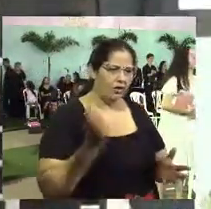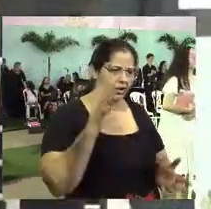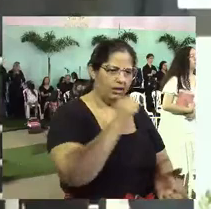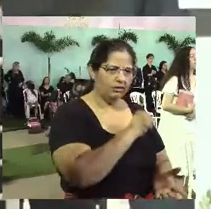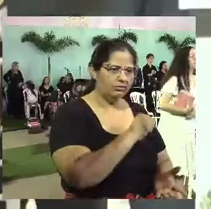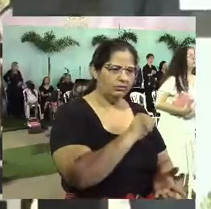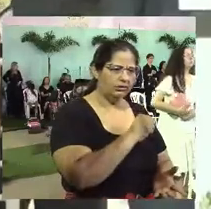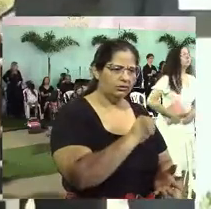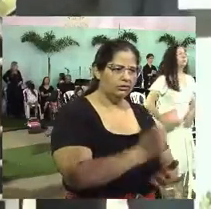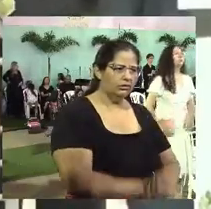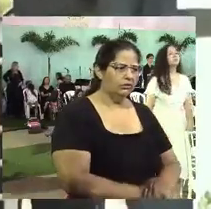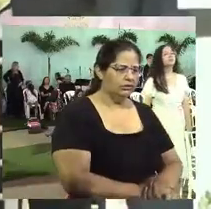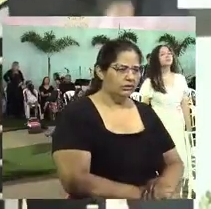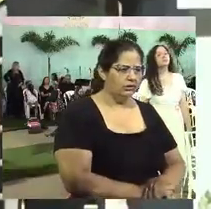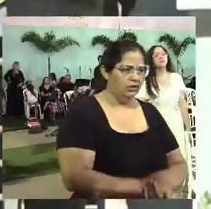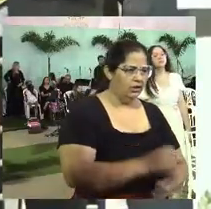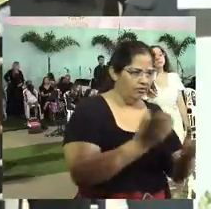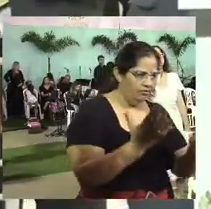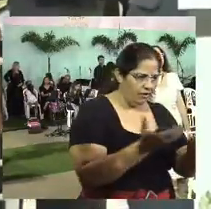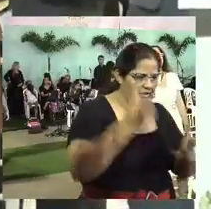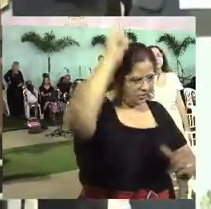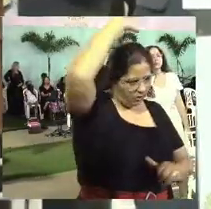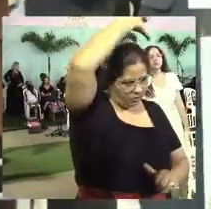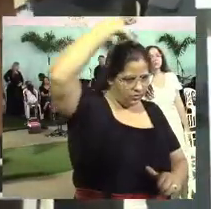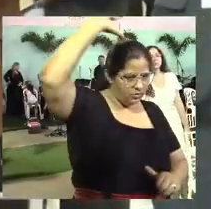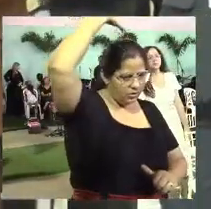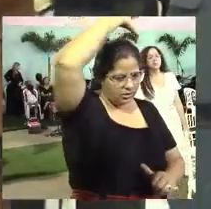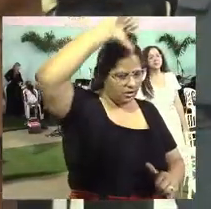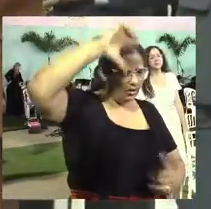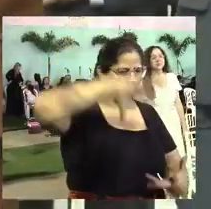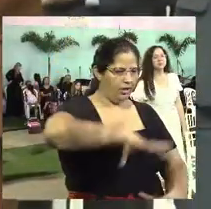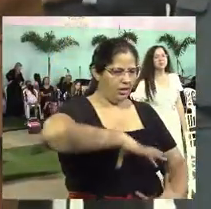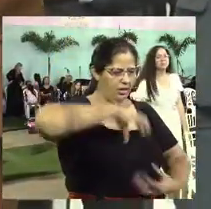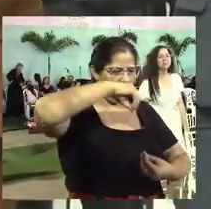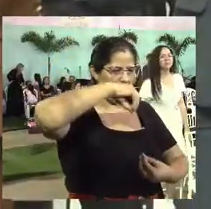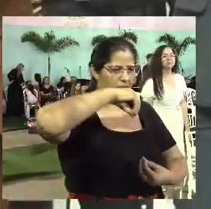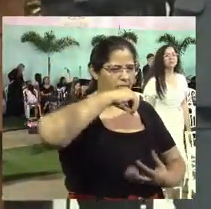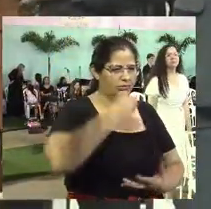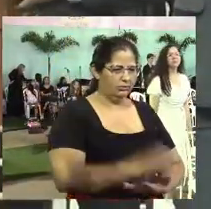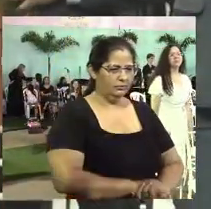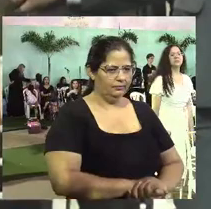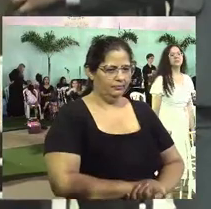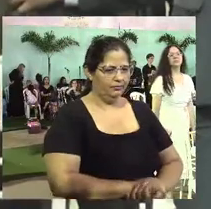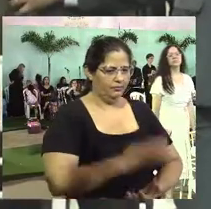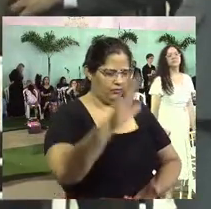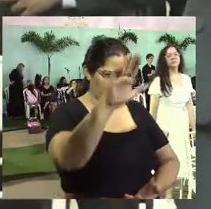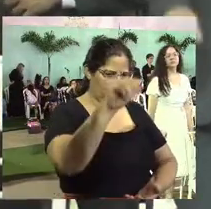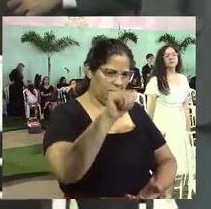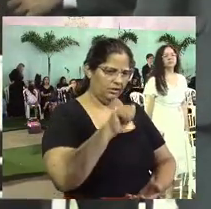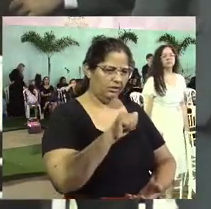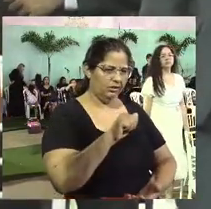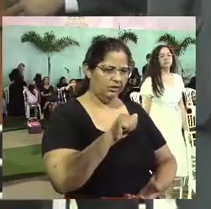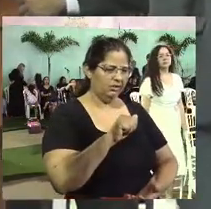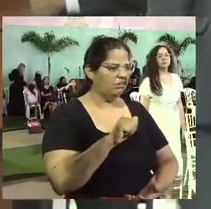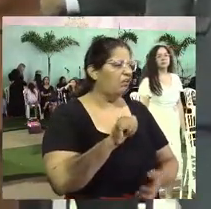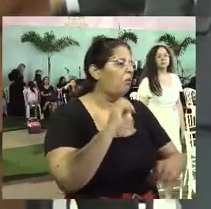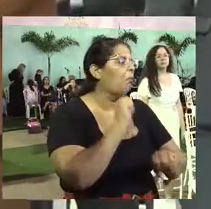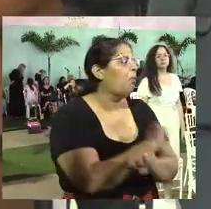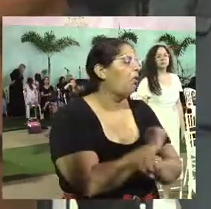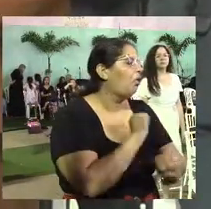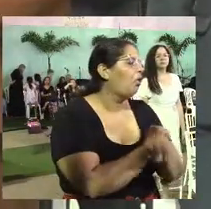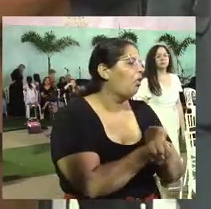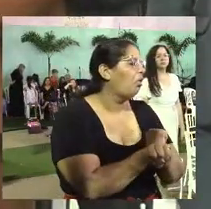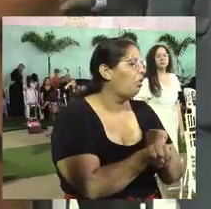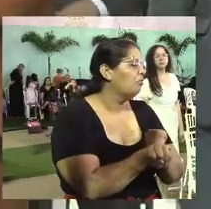Venha receber unção para ganhar almas você que é o missionário você tem chamado E você Está estacionado